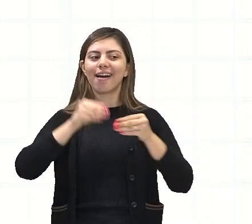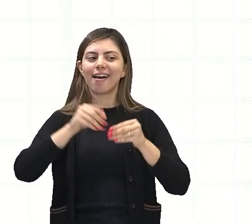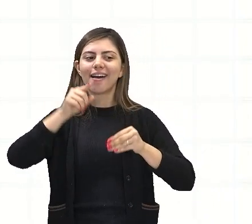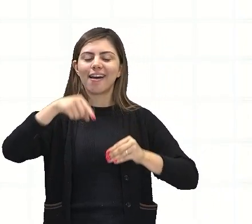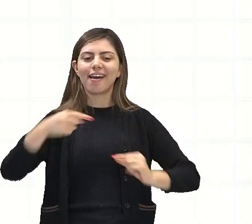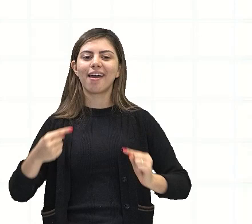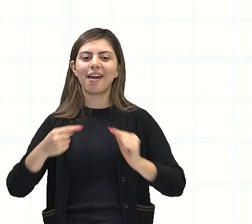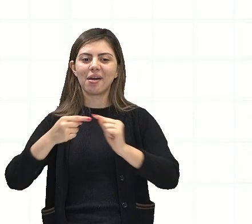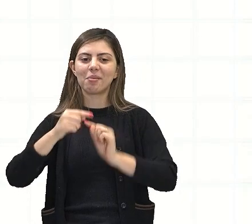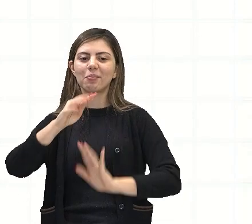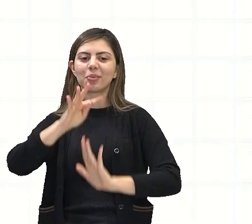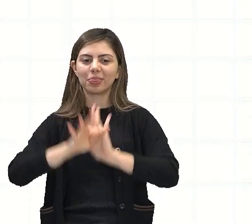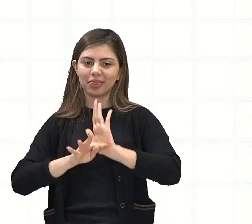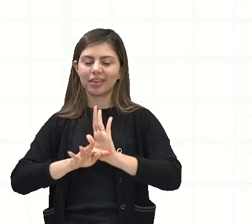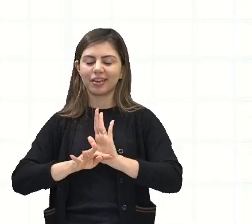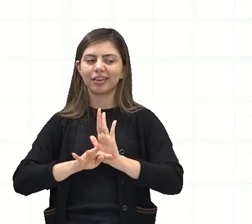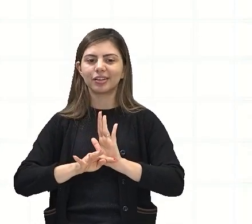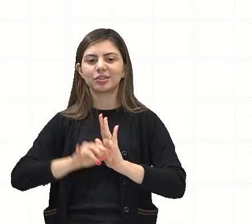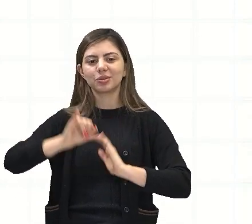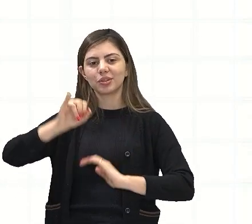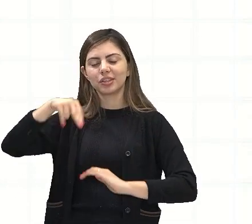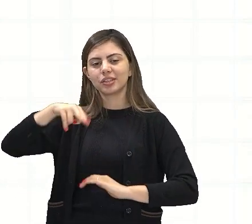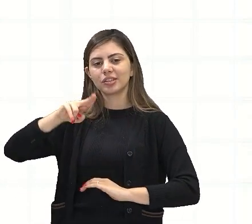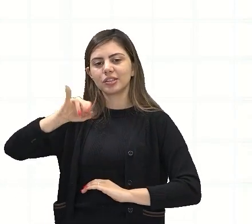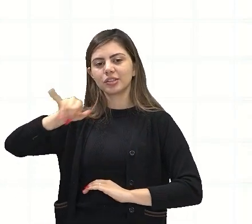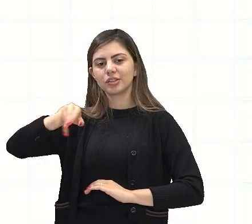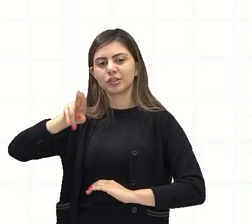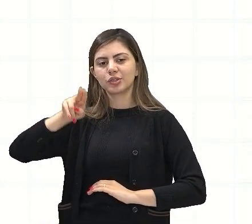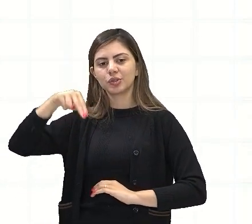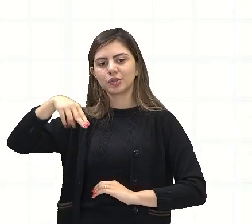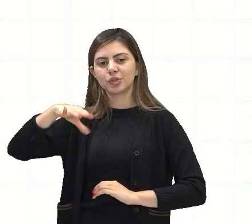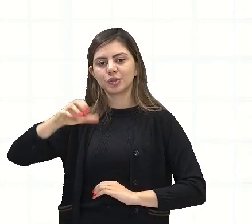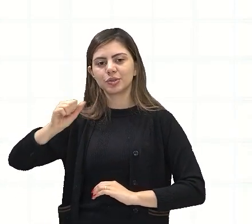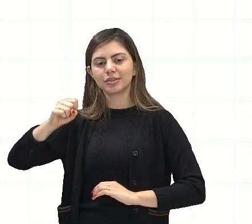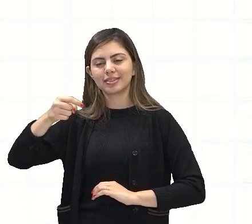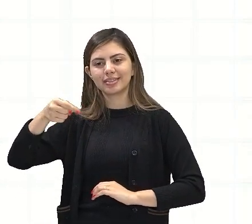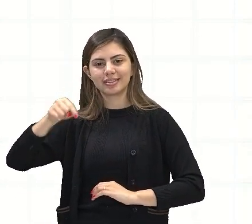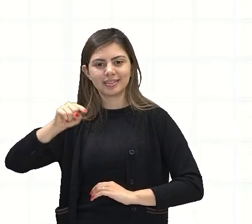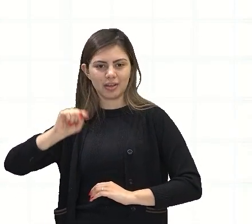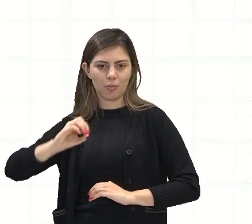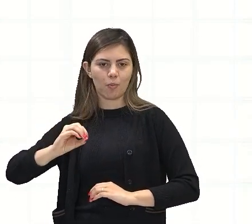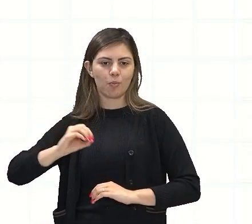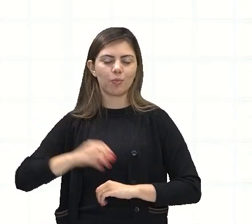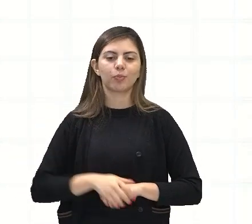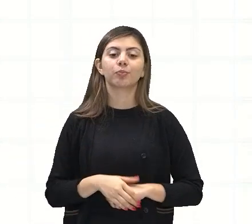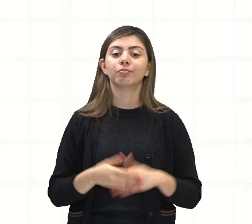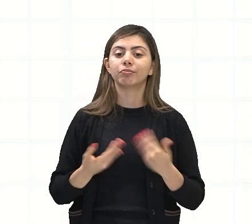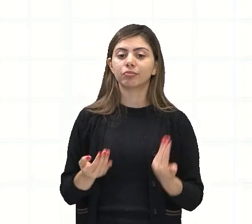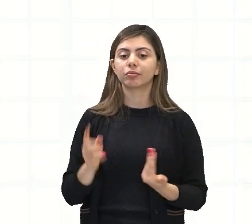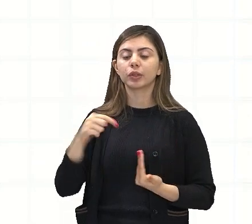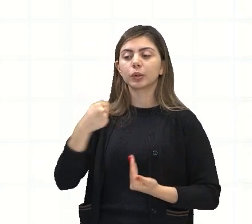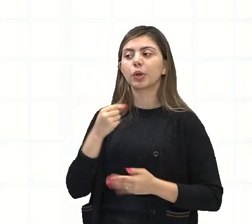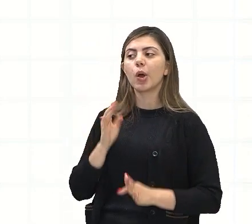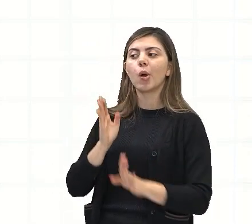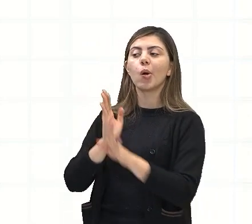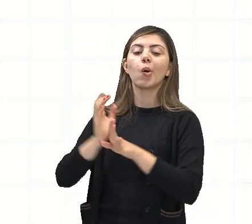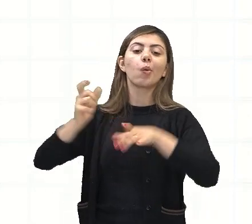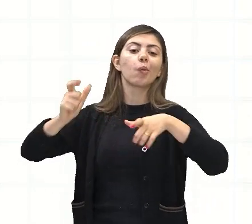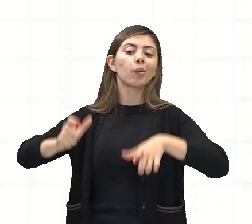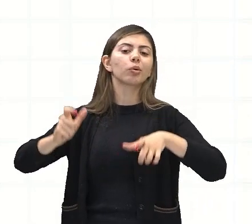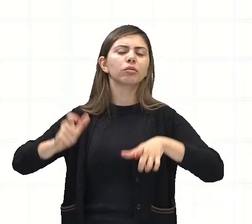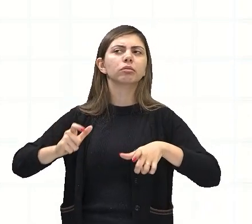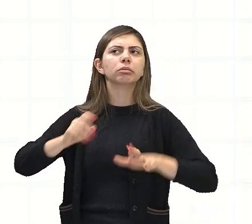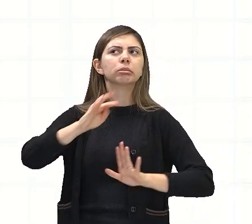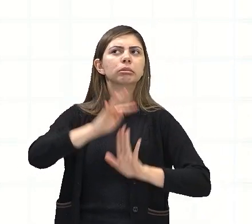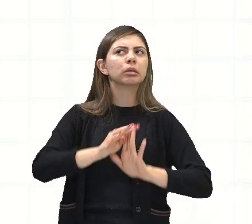a tipologia textual injuntiva, eu tenho um texto injuntivo, certo? E eles podem ser encontrados onde? Onde é que